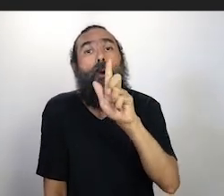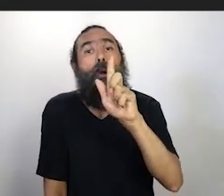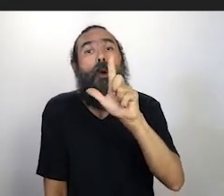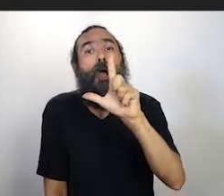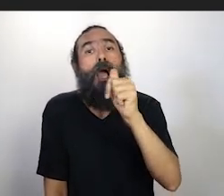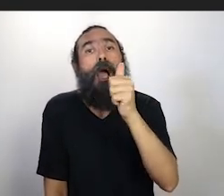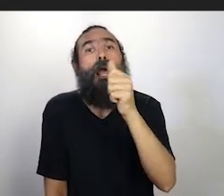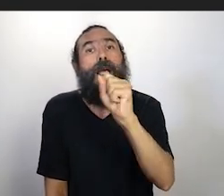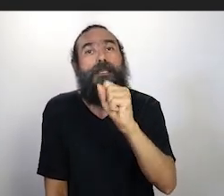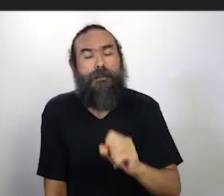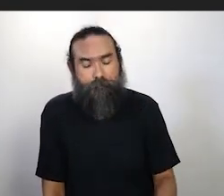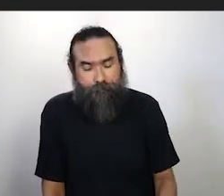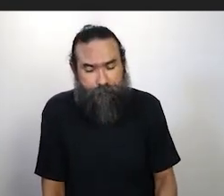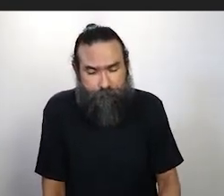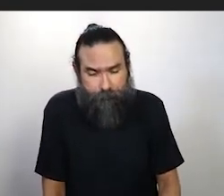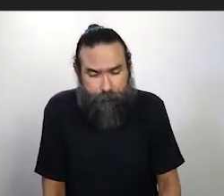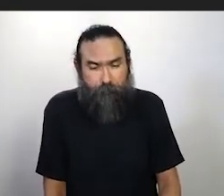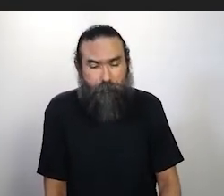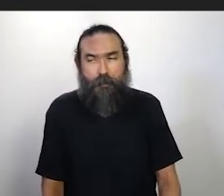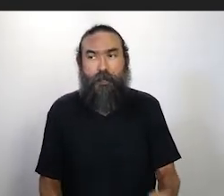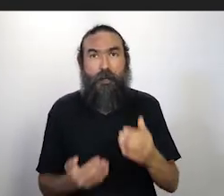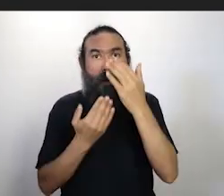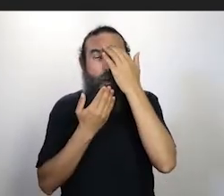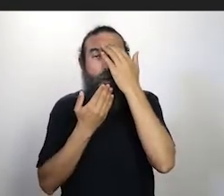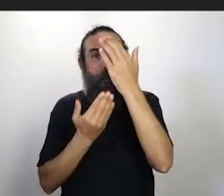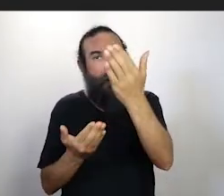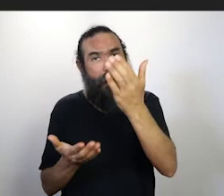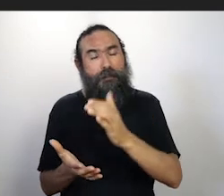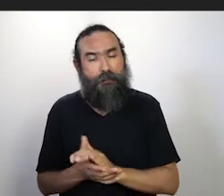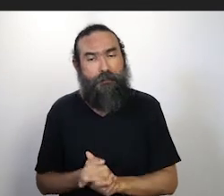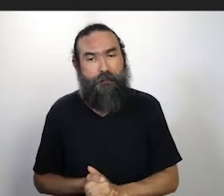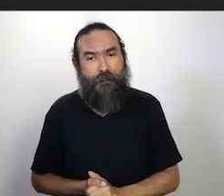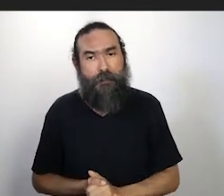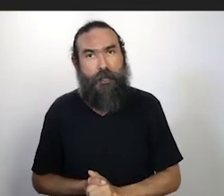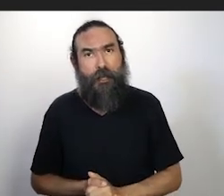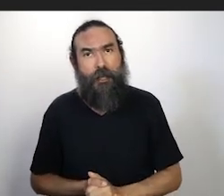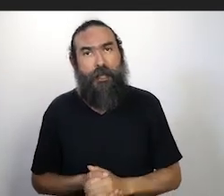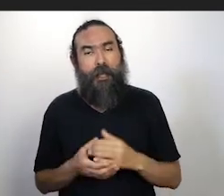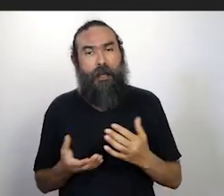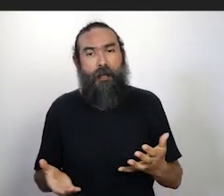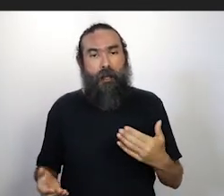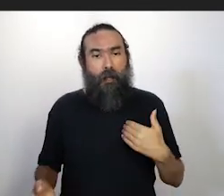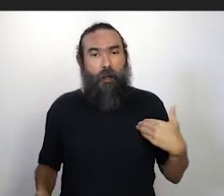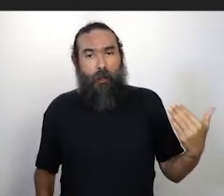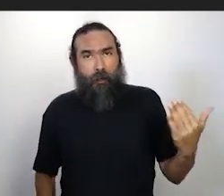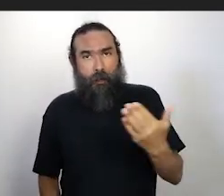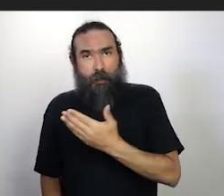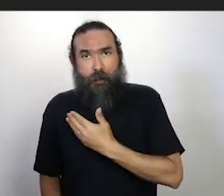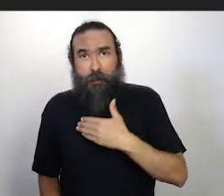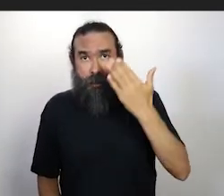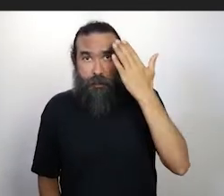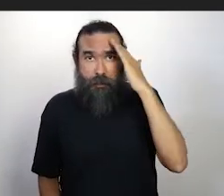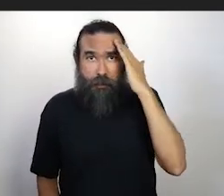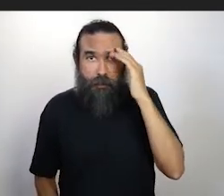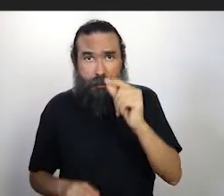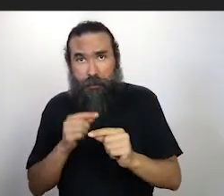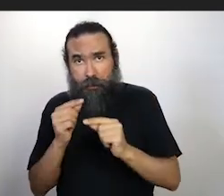Douglas. Oi, muito obrigada pela oportunidade. Bom, como nós sabemos,